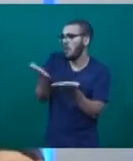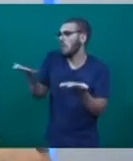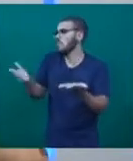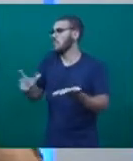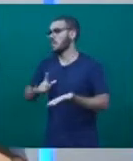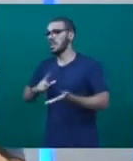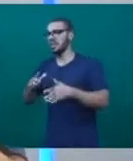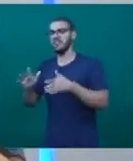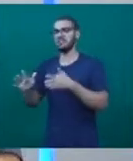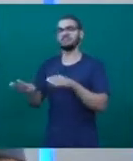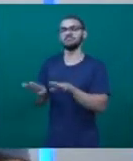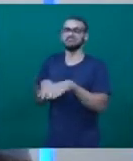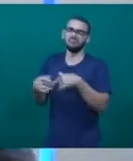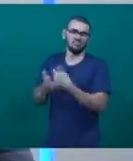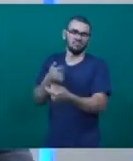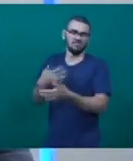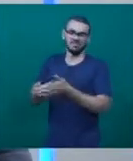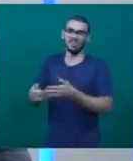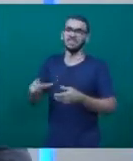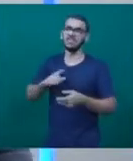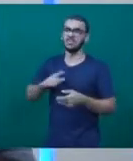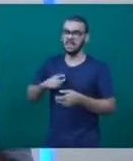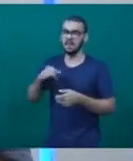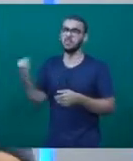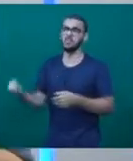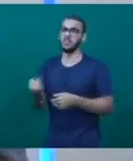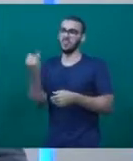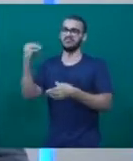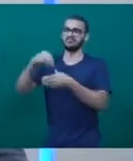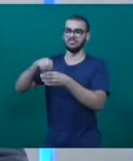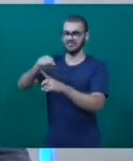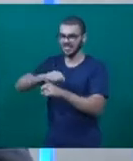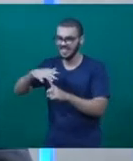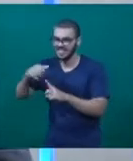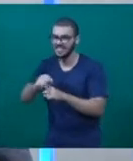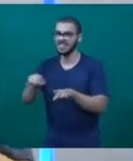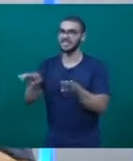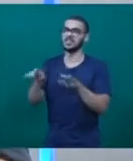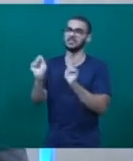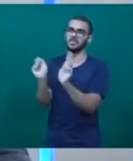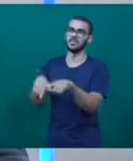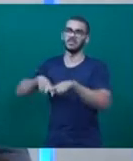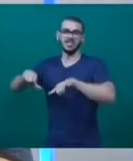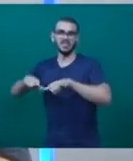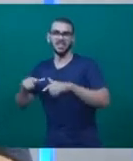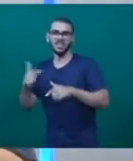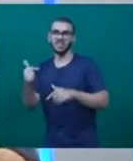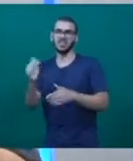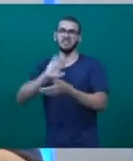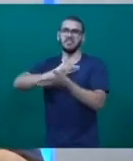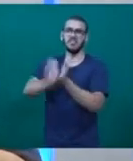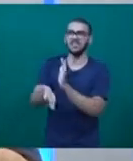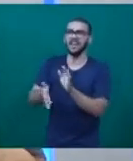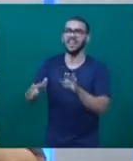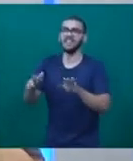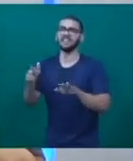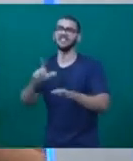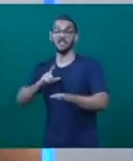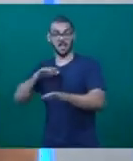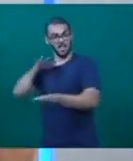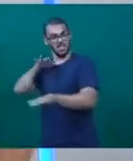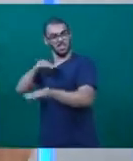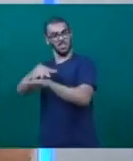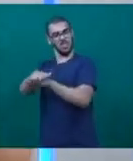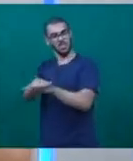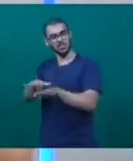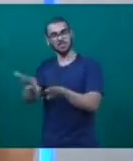Então ele tem esse papel muito importante dentro da sociedade, que nós podemos trabalhá-lo sem discriminações, com inclusão. Nós